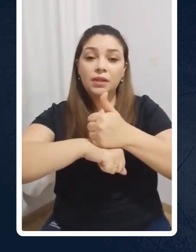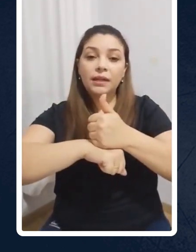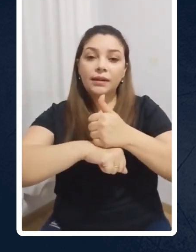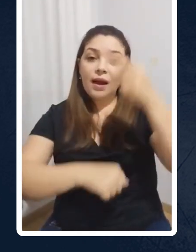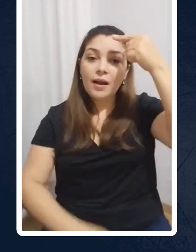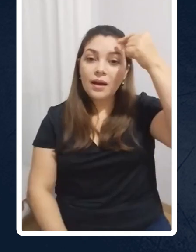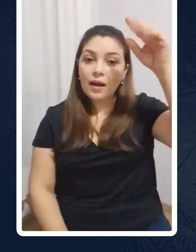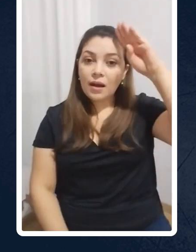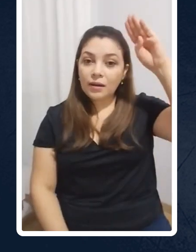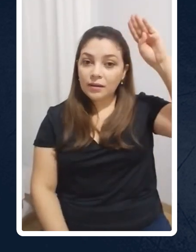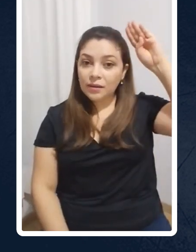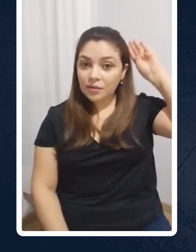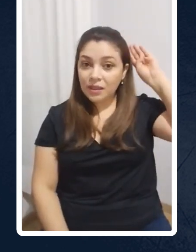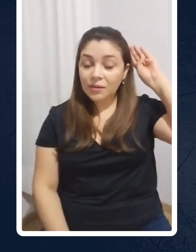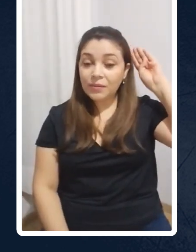uma diversidade